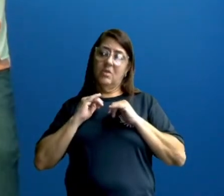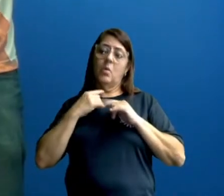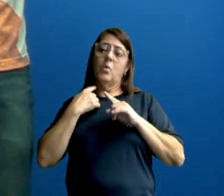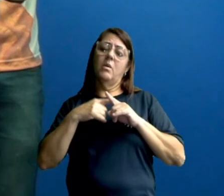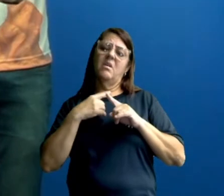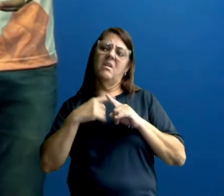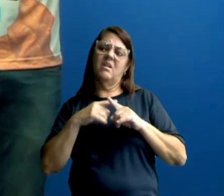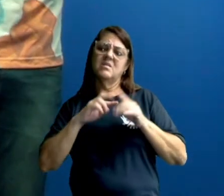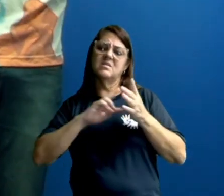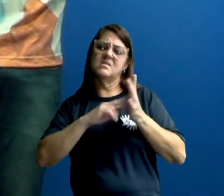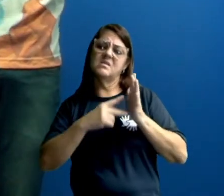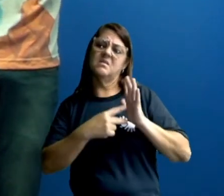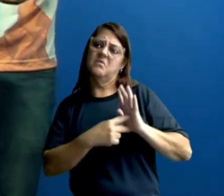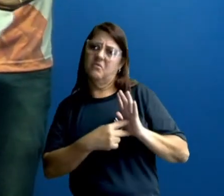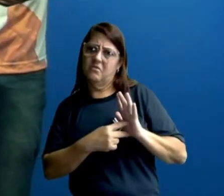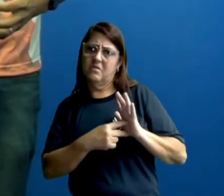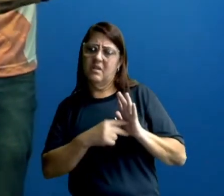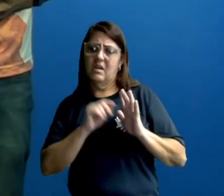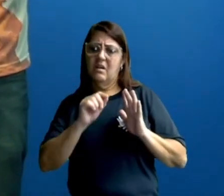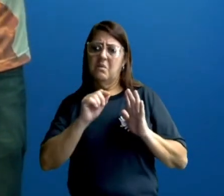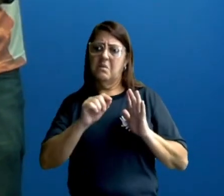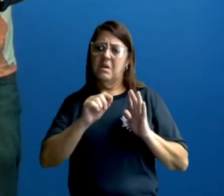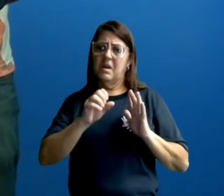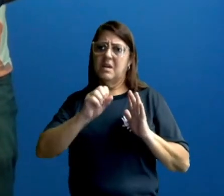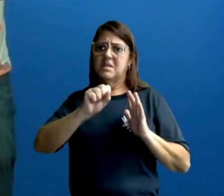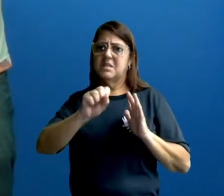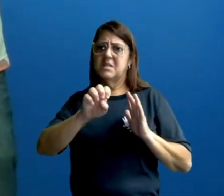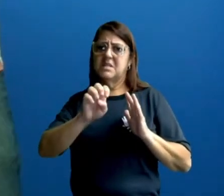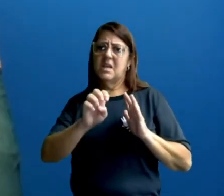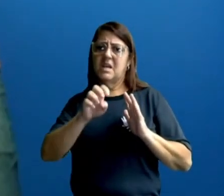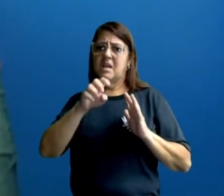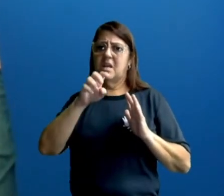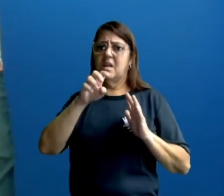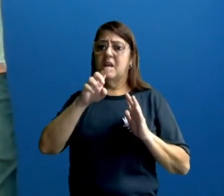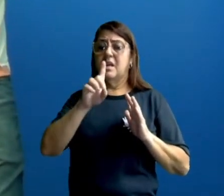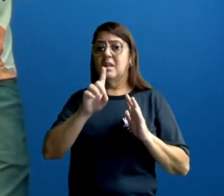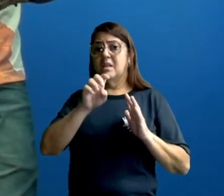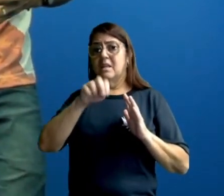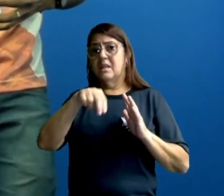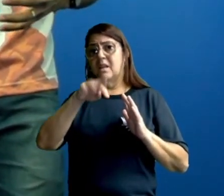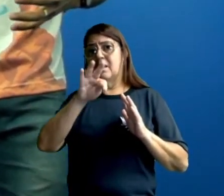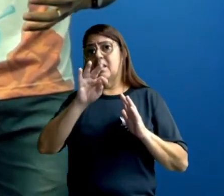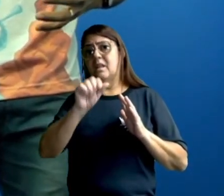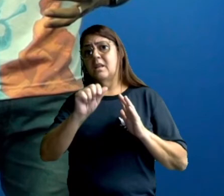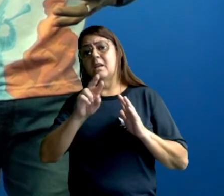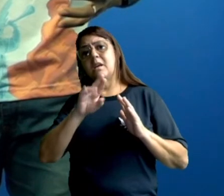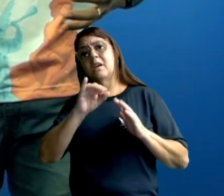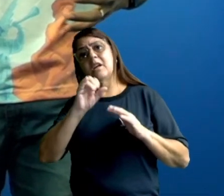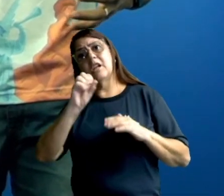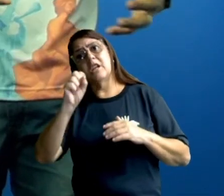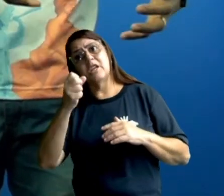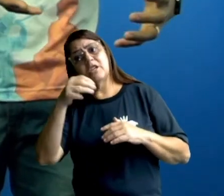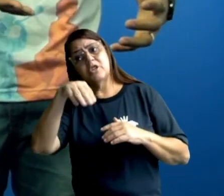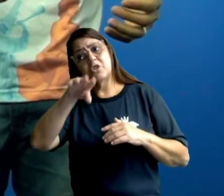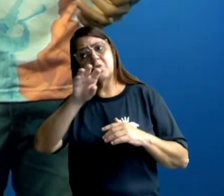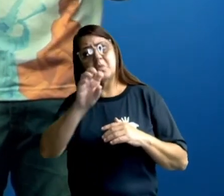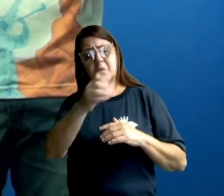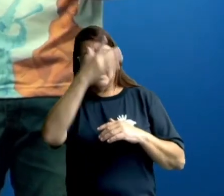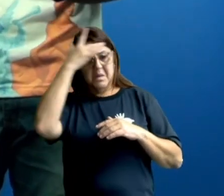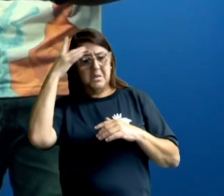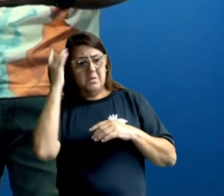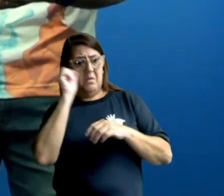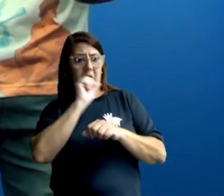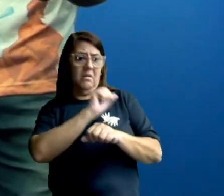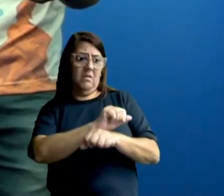que palavra é essa, professor? O que significa sedentarismo? Sedentarismo são aquelas pessoas que ficam paradas, que